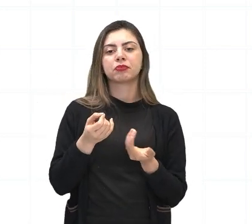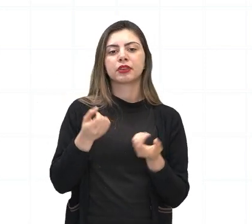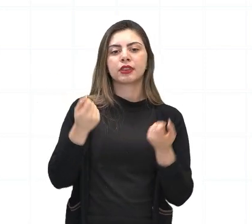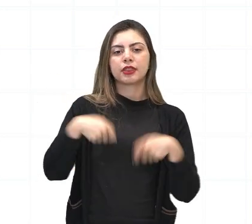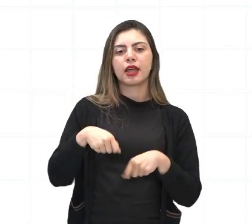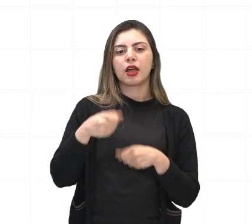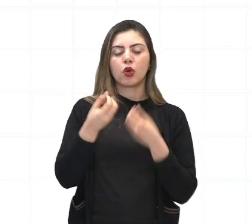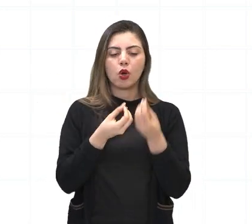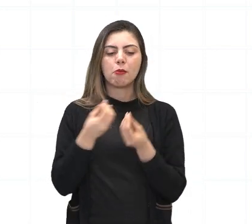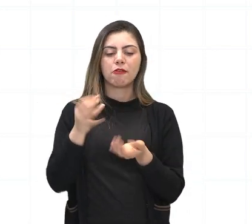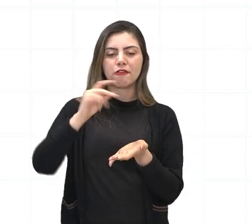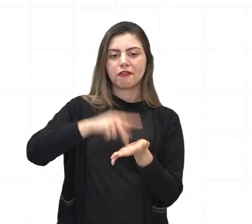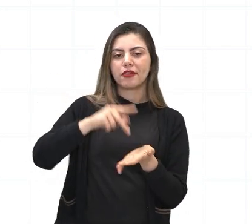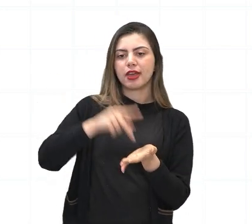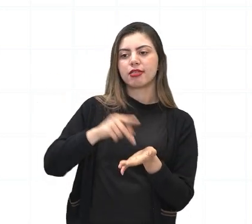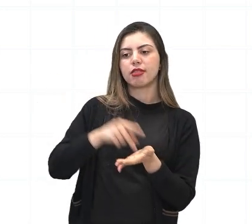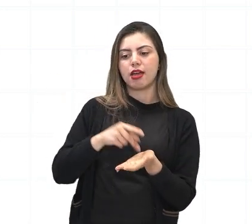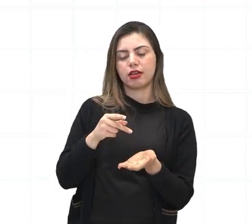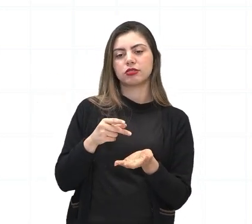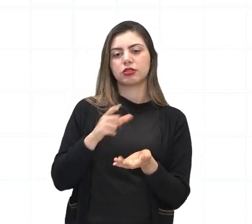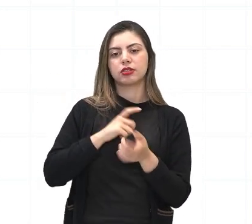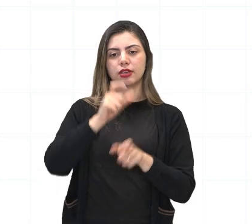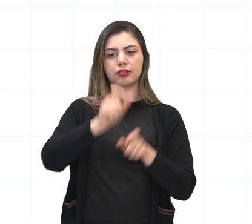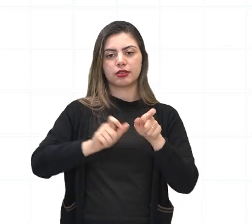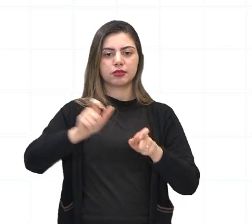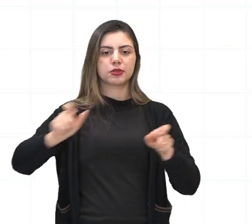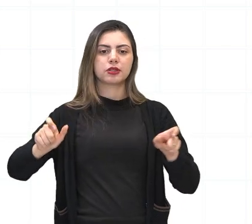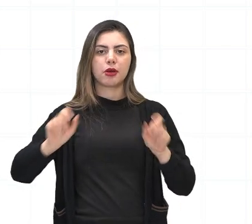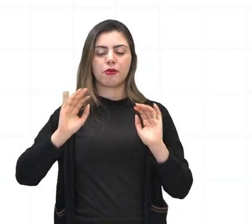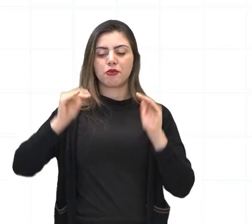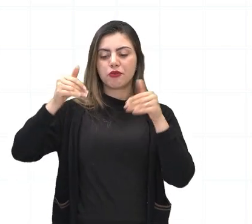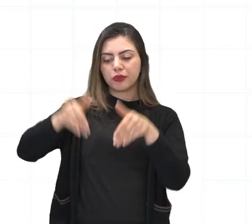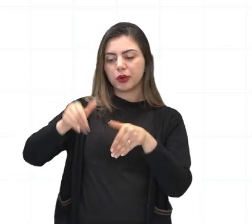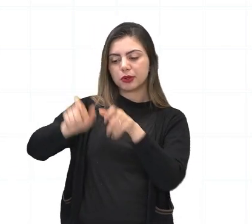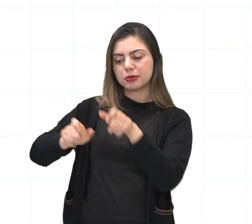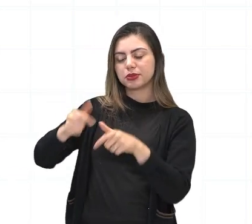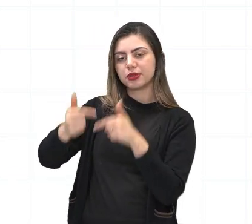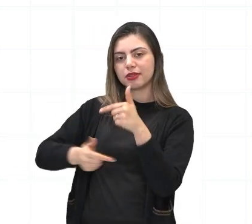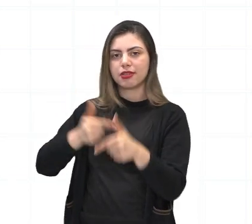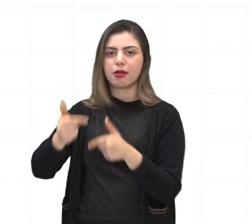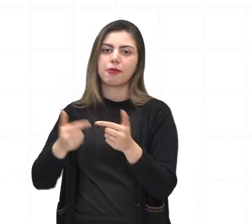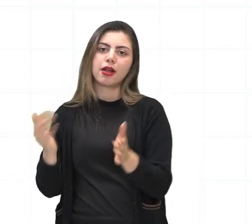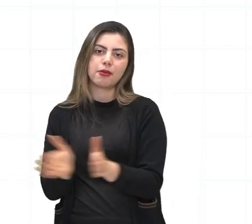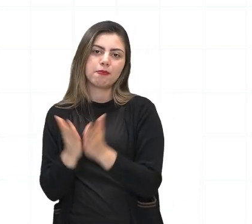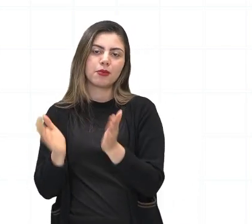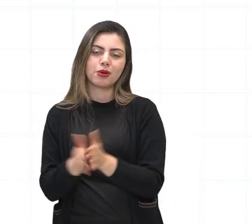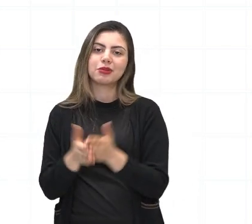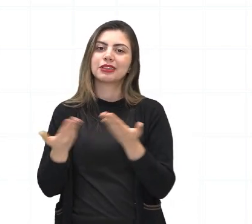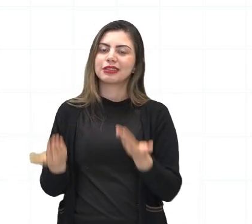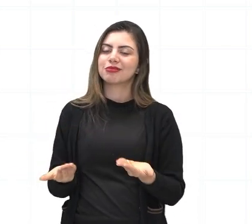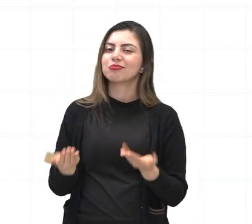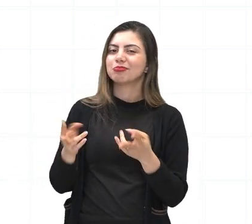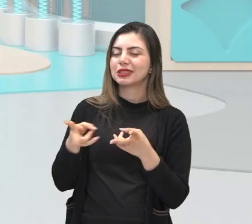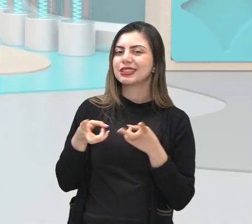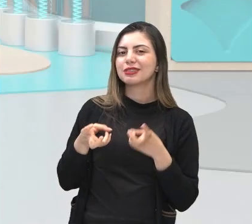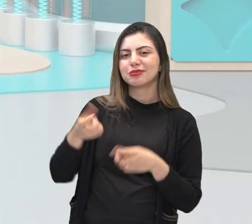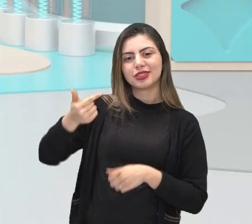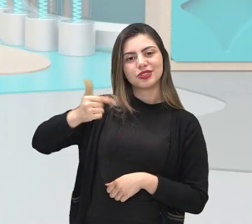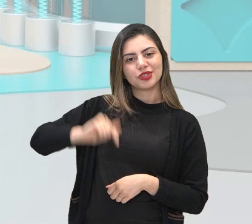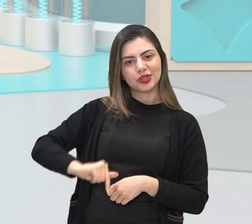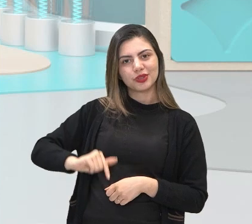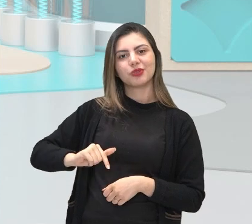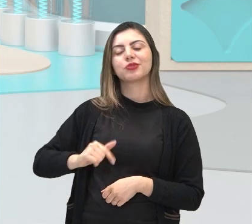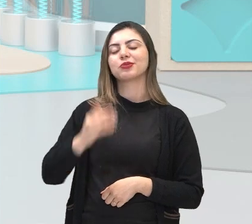realidade circundante sobretudo a das classes trabalhadoras pobres mais uma vez a gente vai ver uma